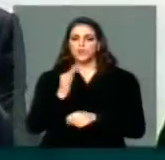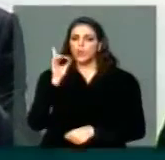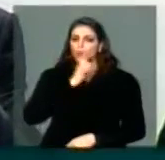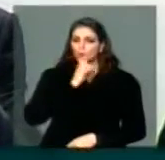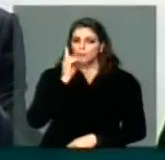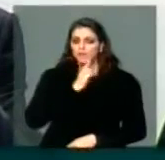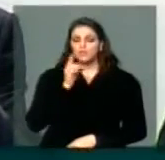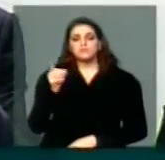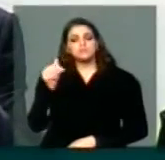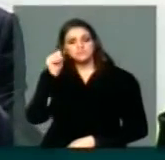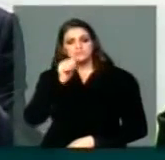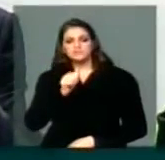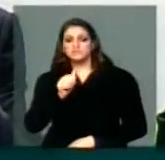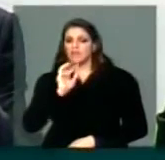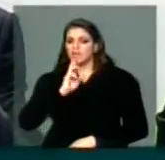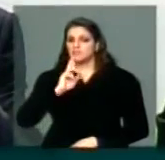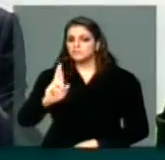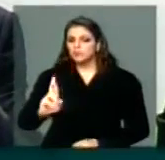rebatendo.